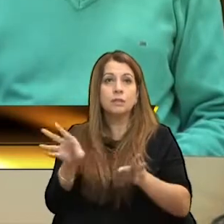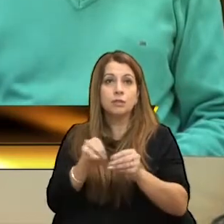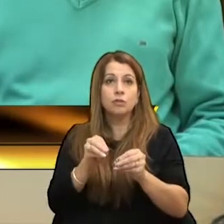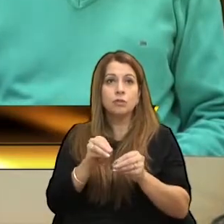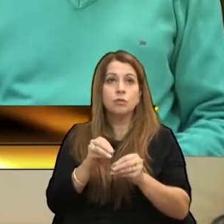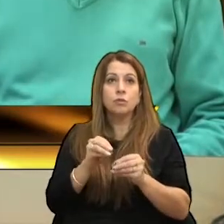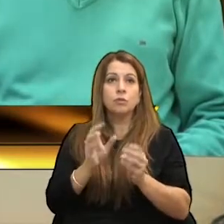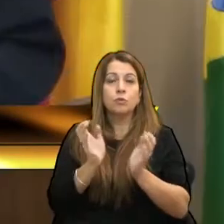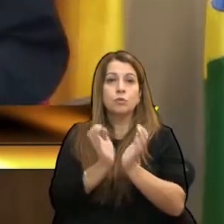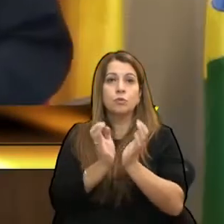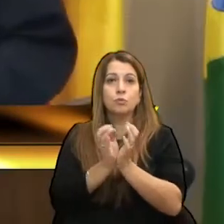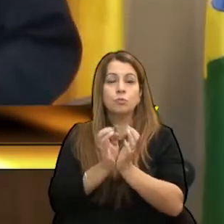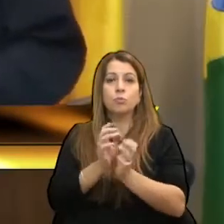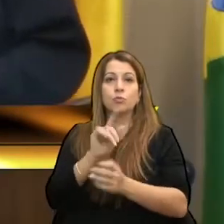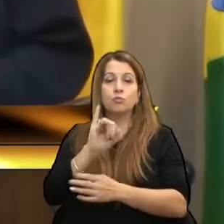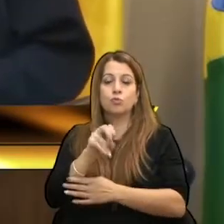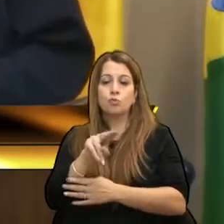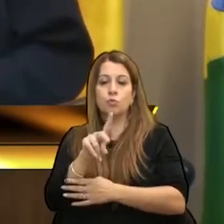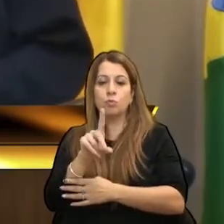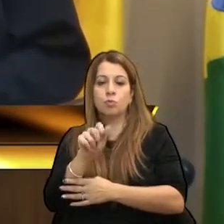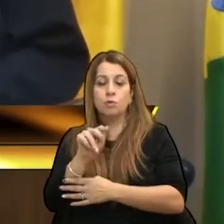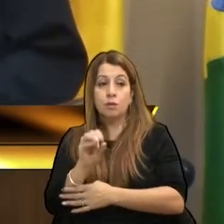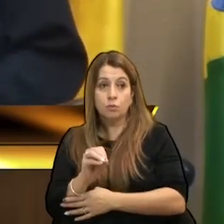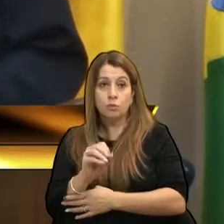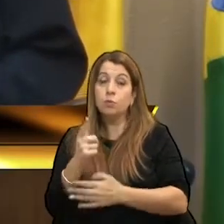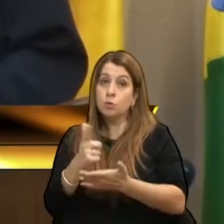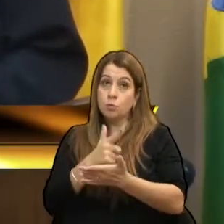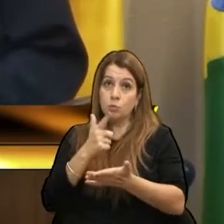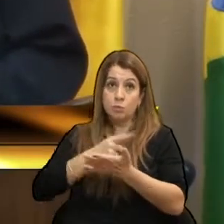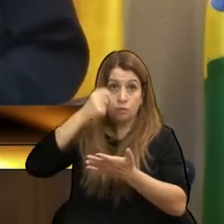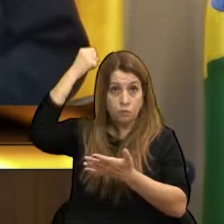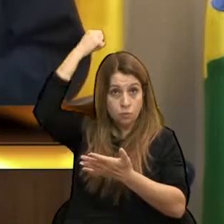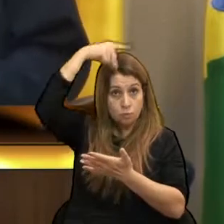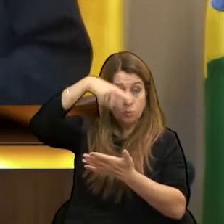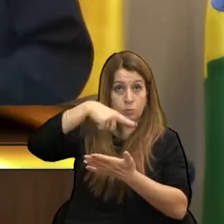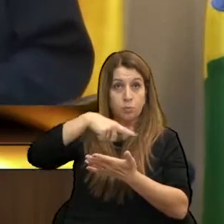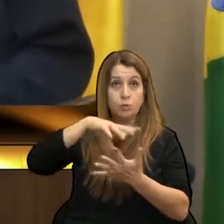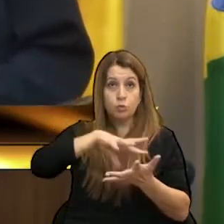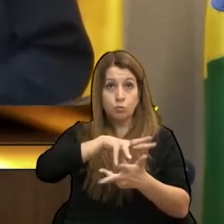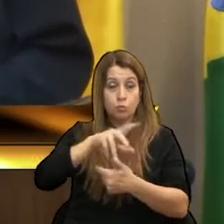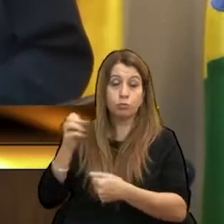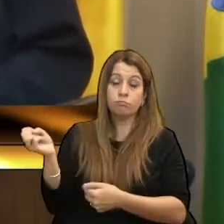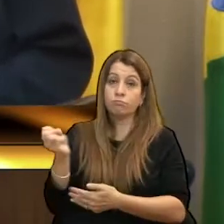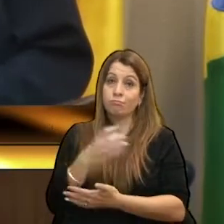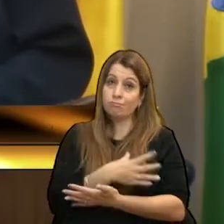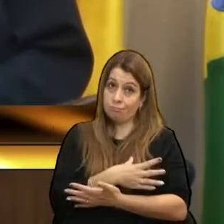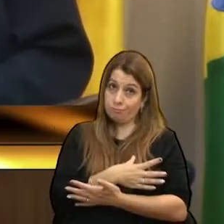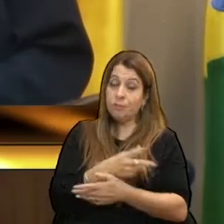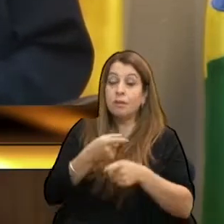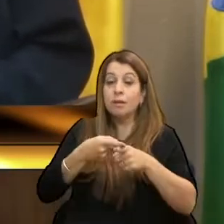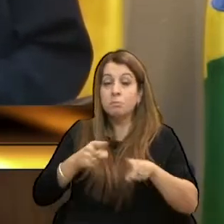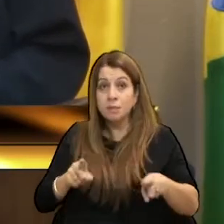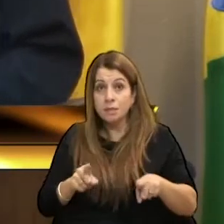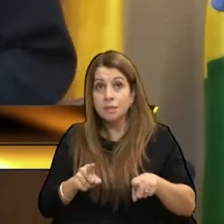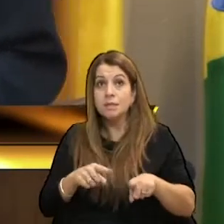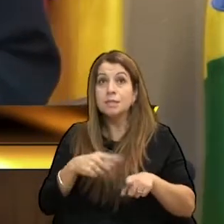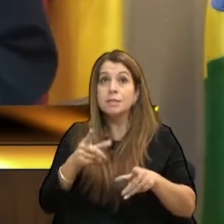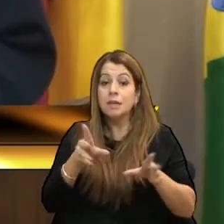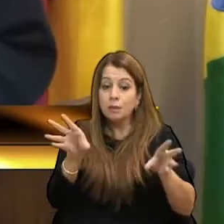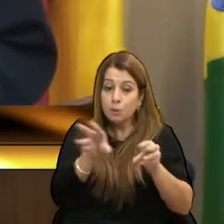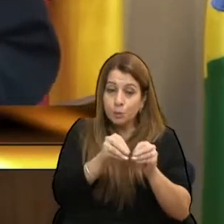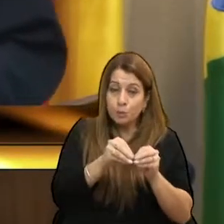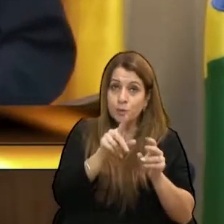judaico. E o Livro dos Espíritos, a do mundo moderno, mas cada